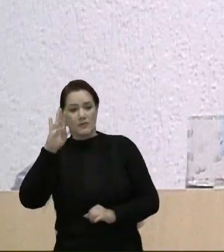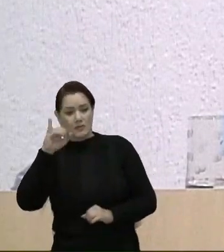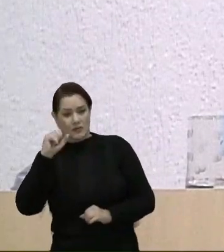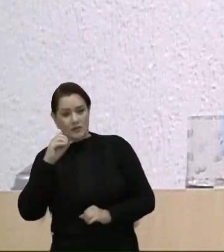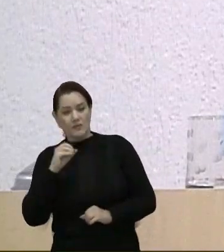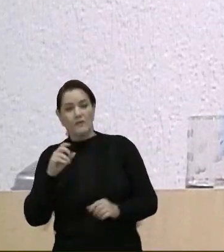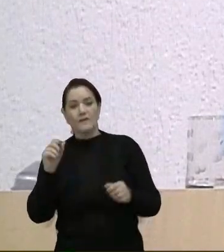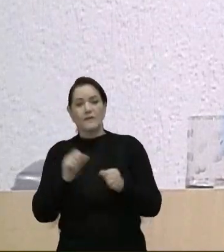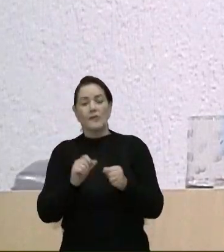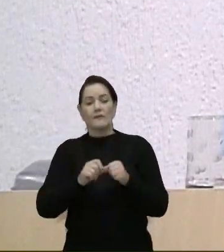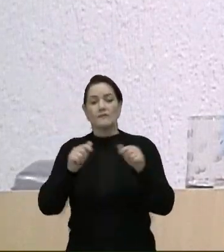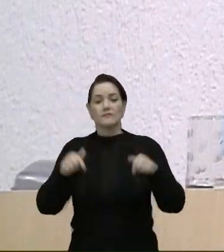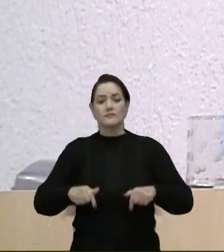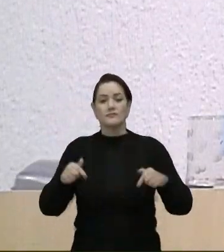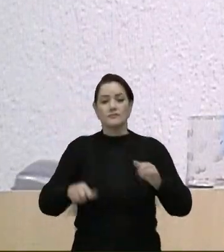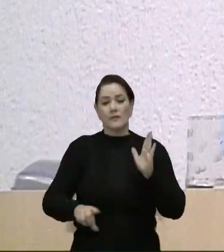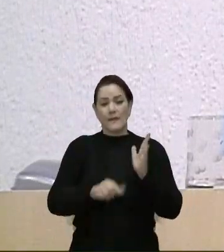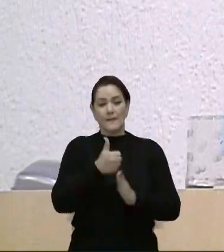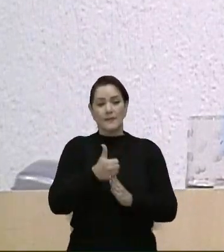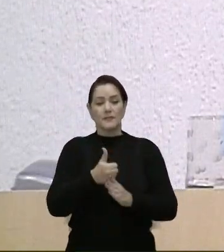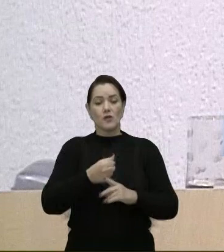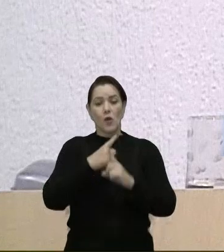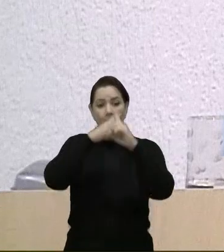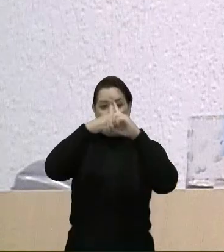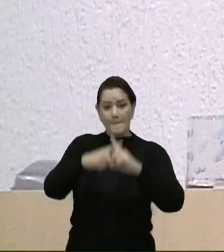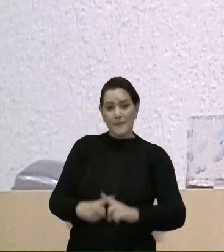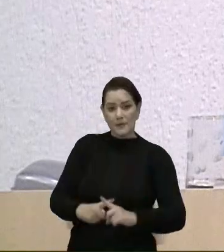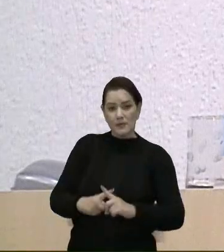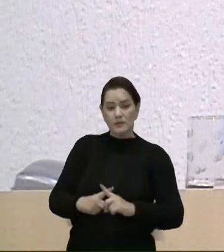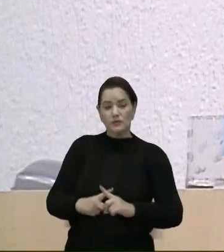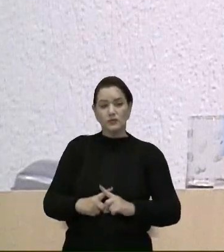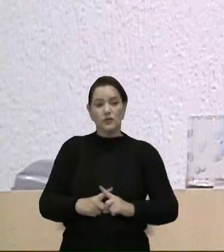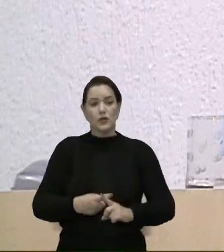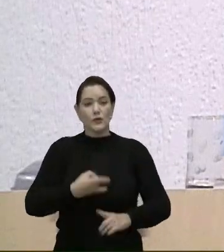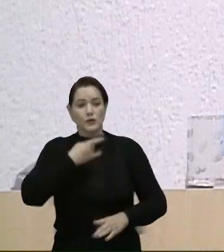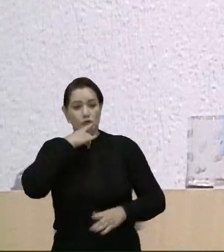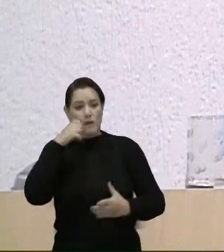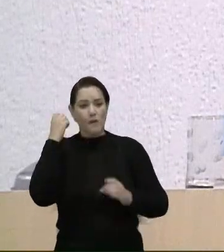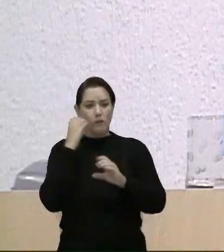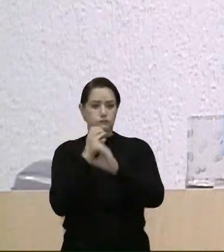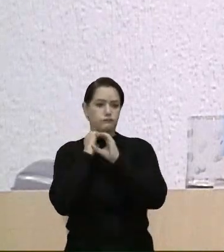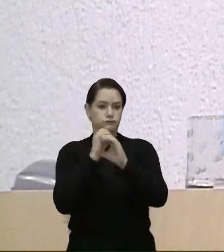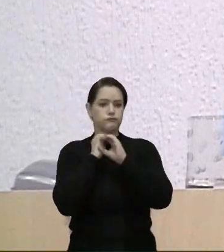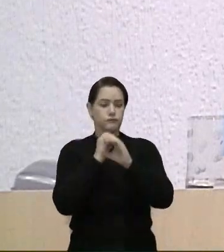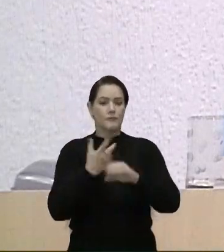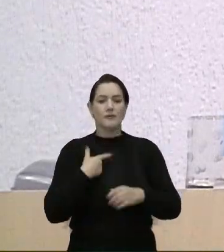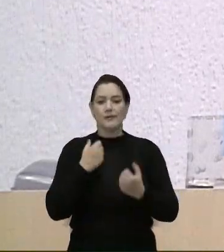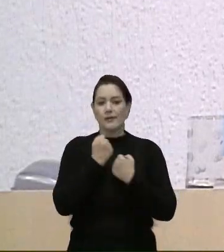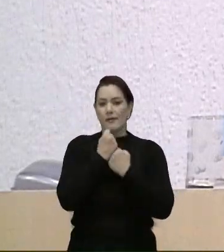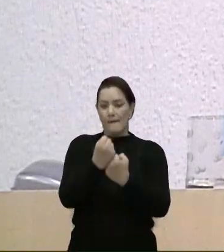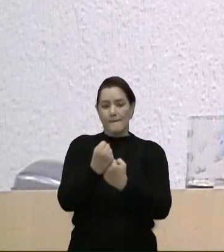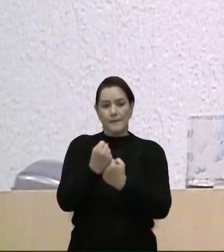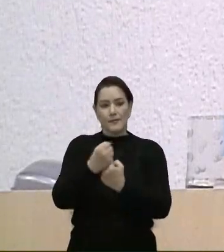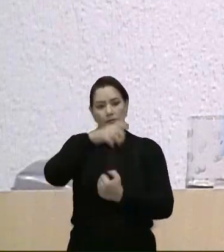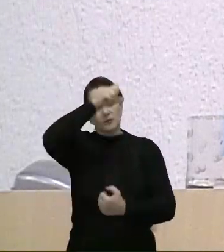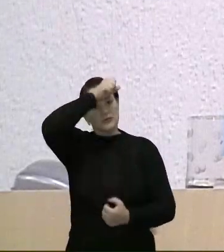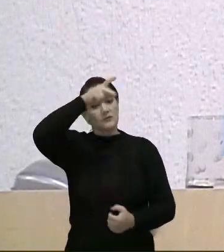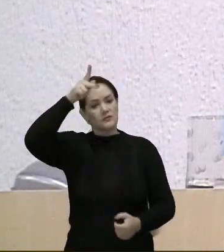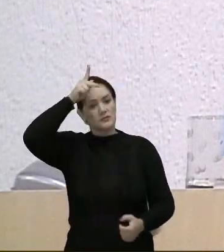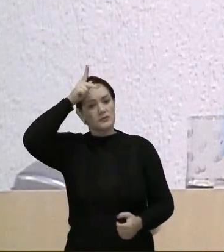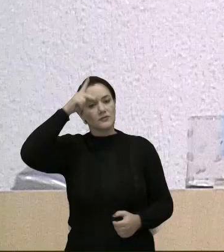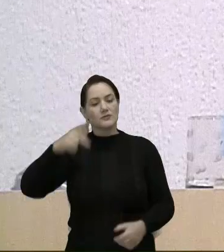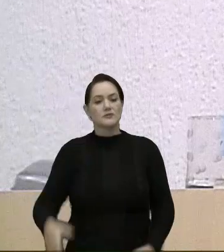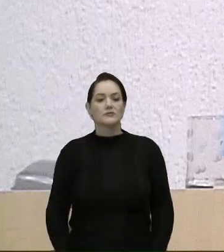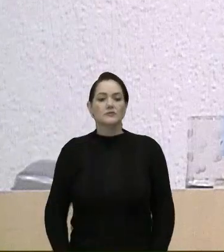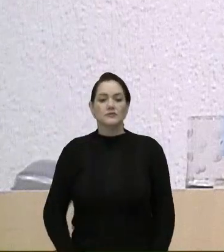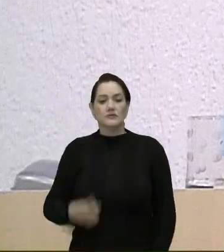fizemos aqui o primeiro campeonato de barman, só que nós não recebemos apoio de prefeitura. E você vê,